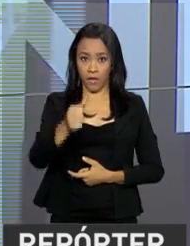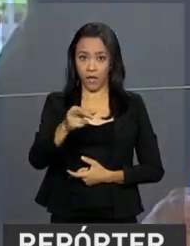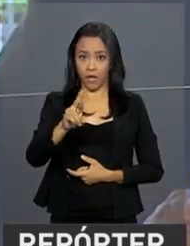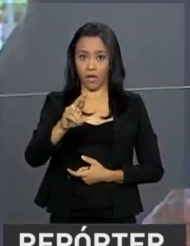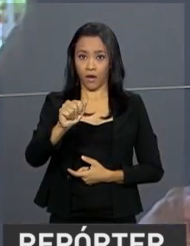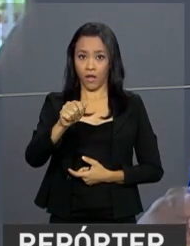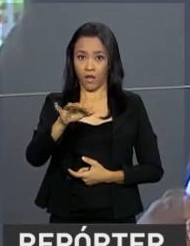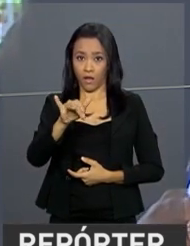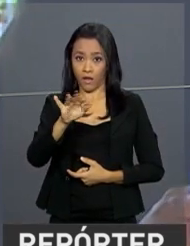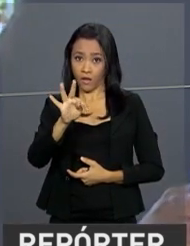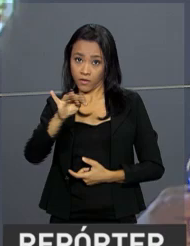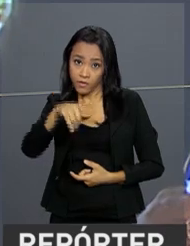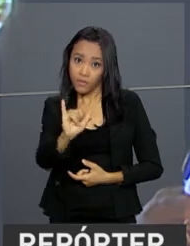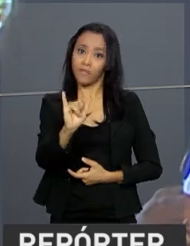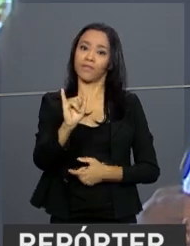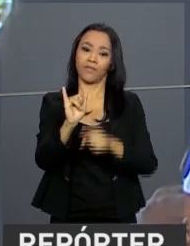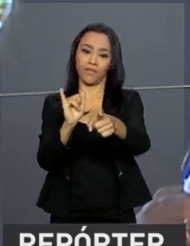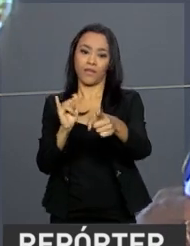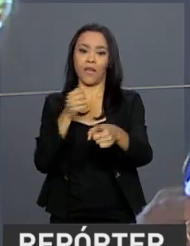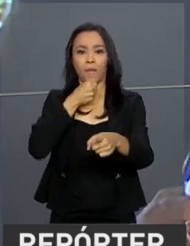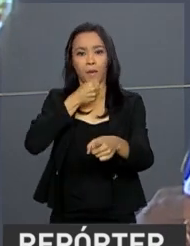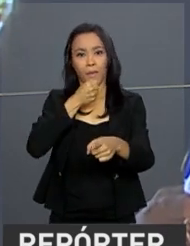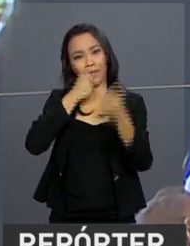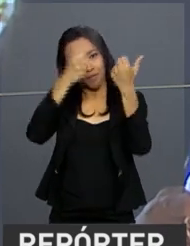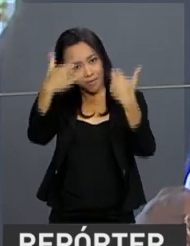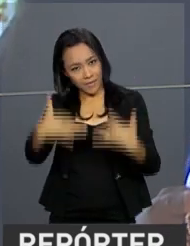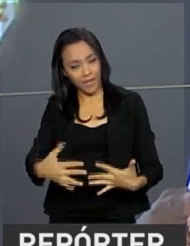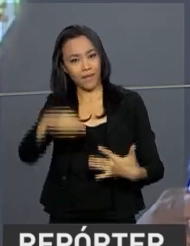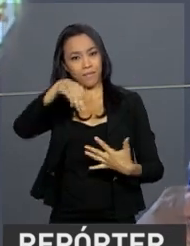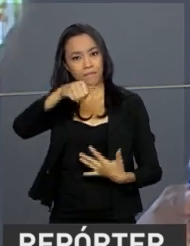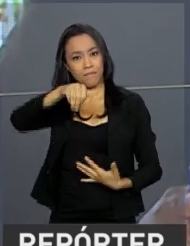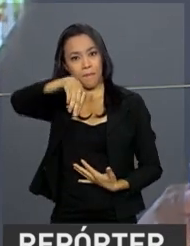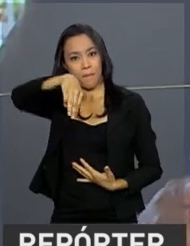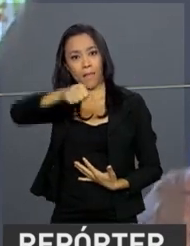está lá é a repórter Mara Knopp e tem as informações para a gente. Oi, Mara.